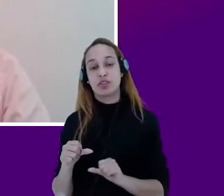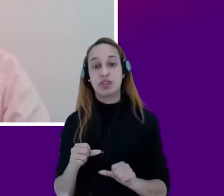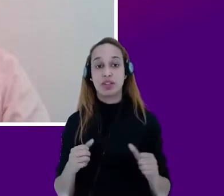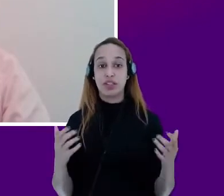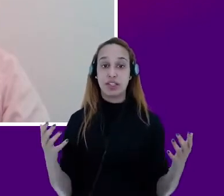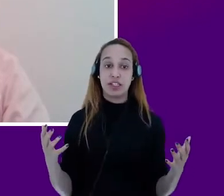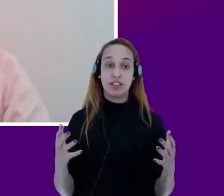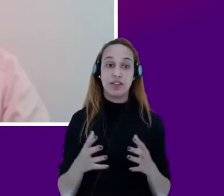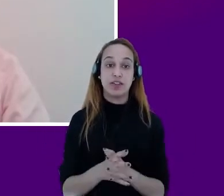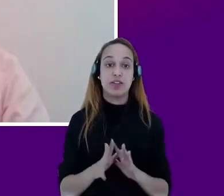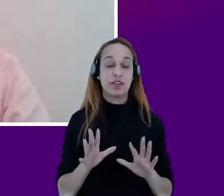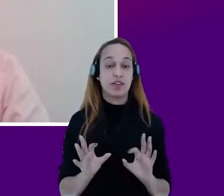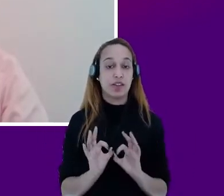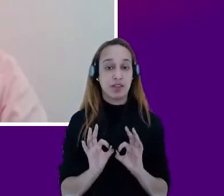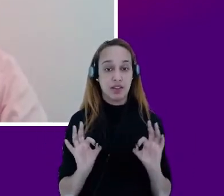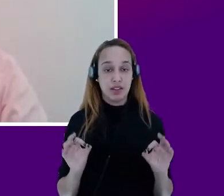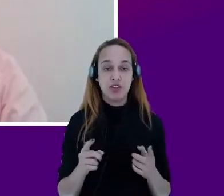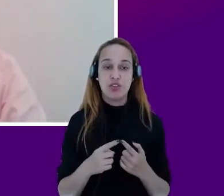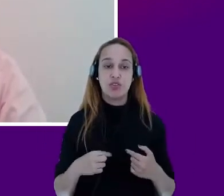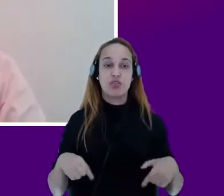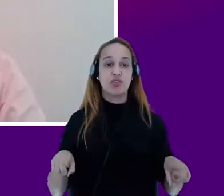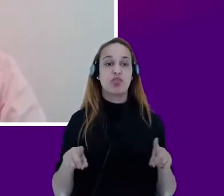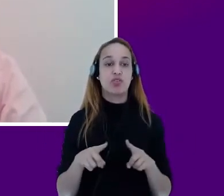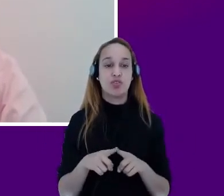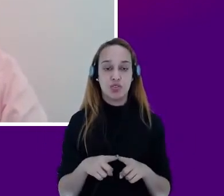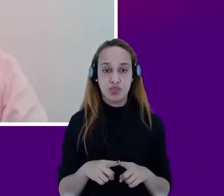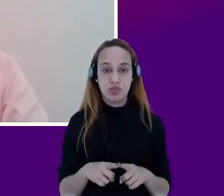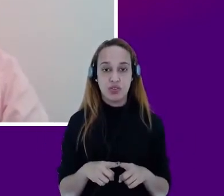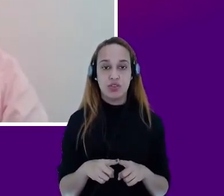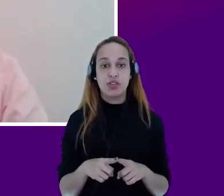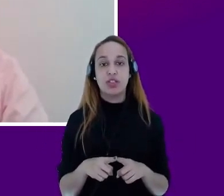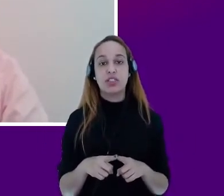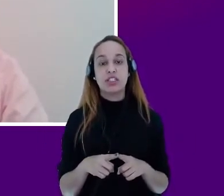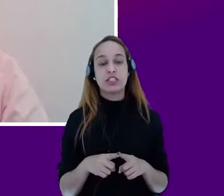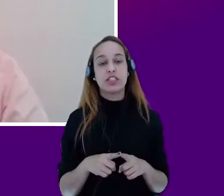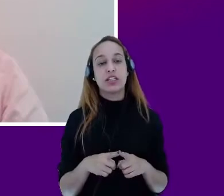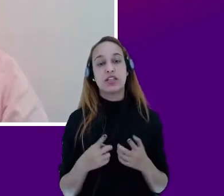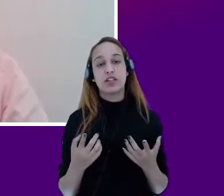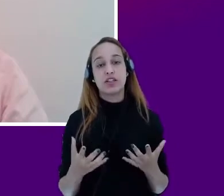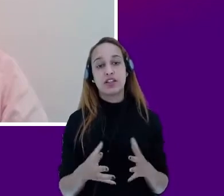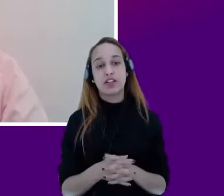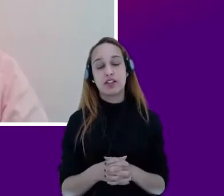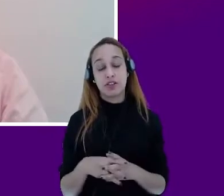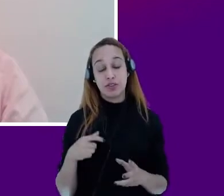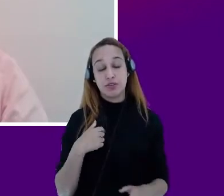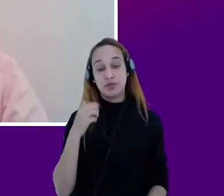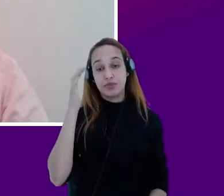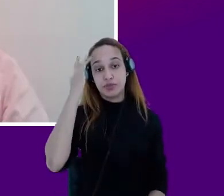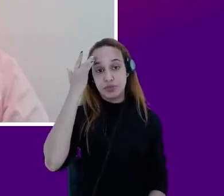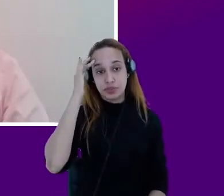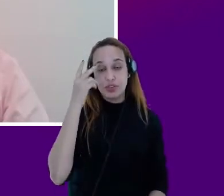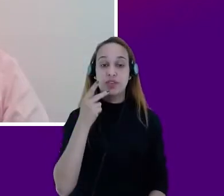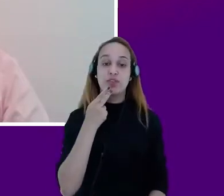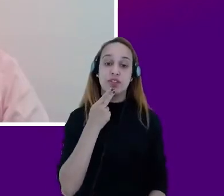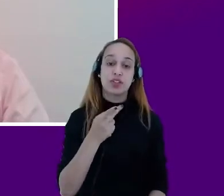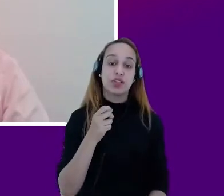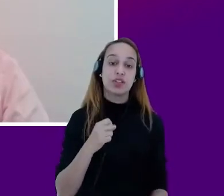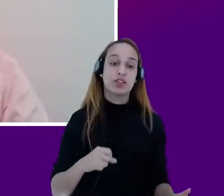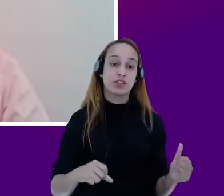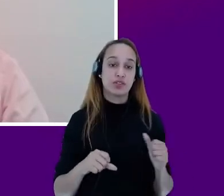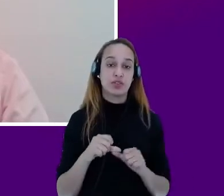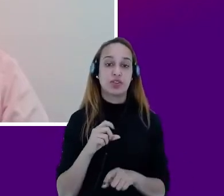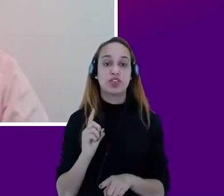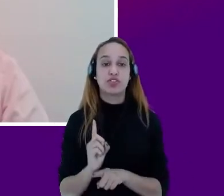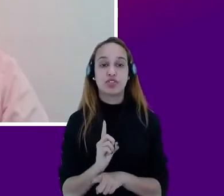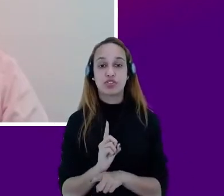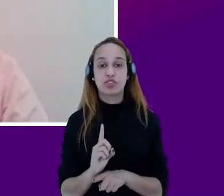sem dúvida, assim, eu acho que a gente está longe de um platô, até porque eu acho... falar em transformação digital, né? Falar